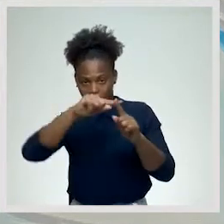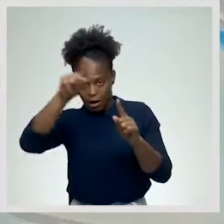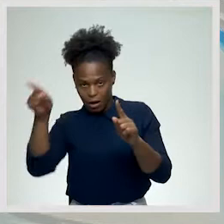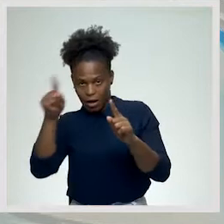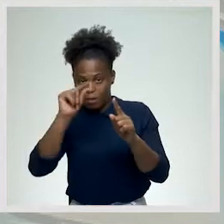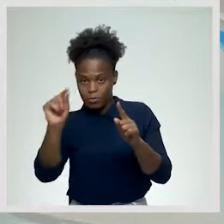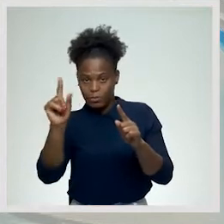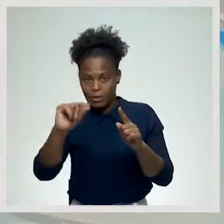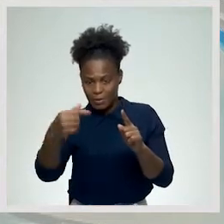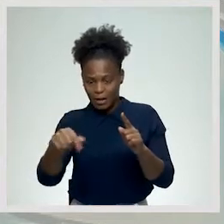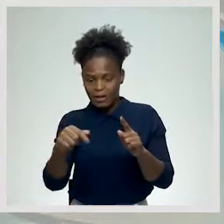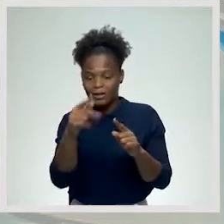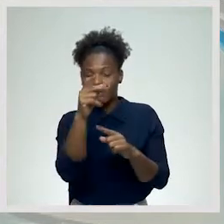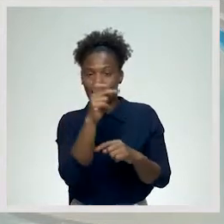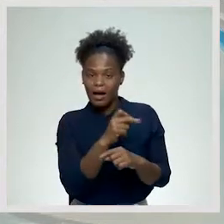circunferência, é o ângulo